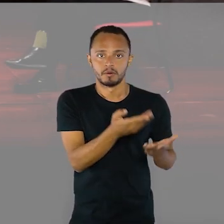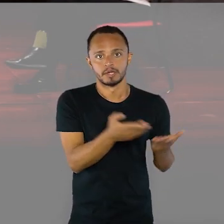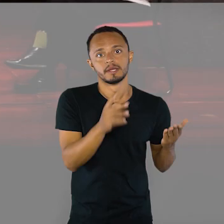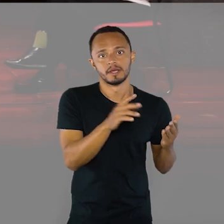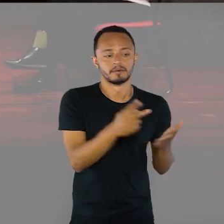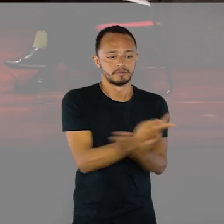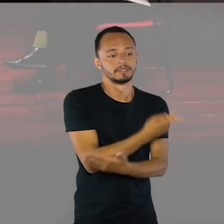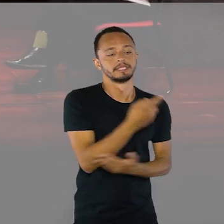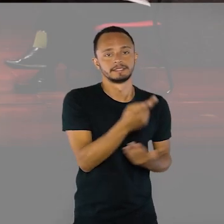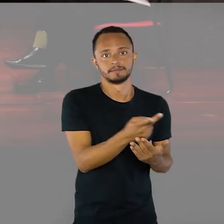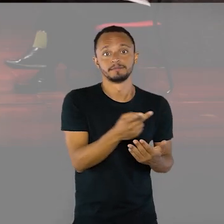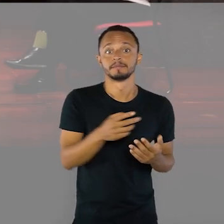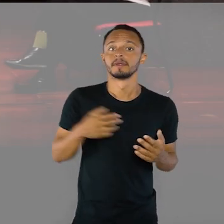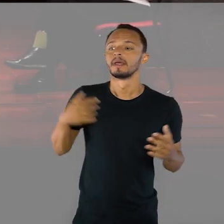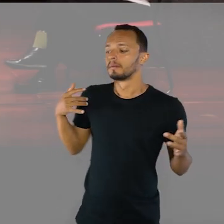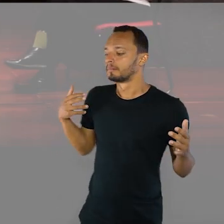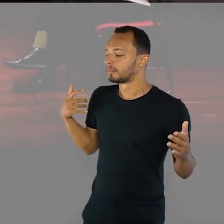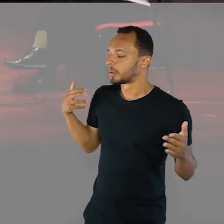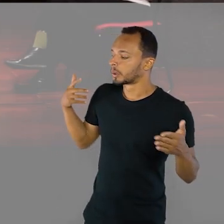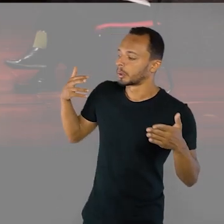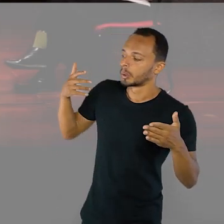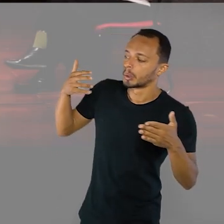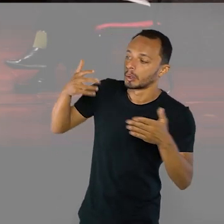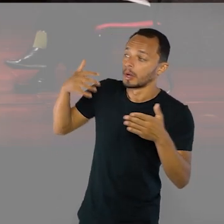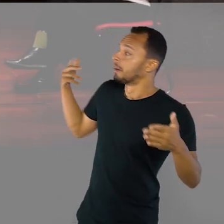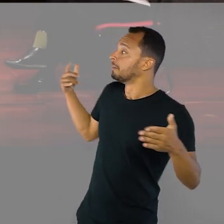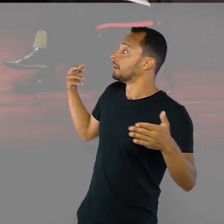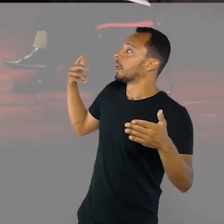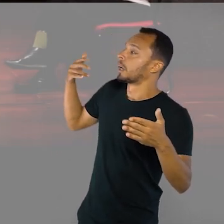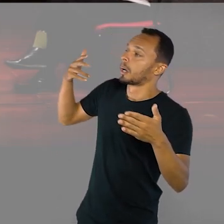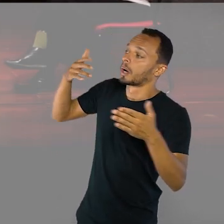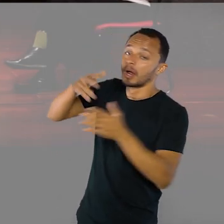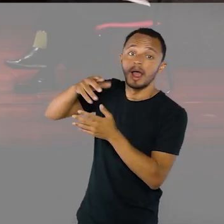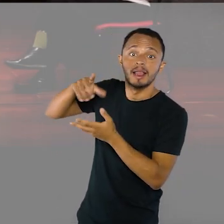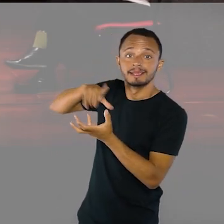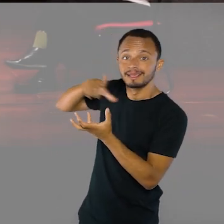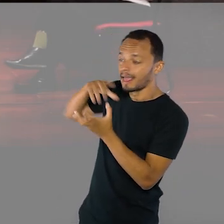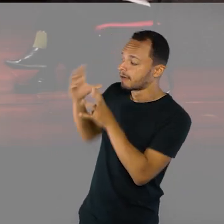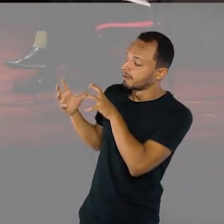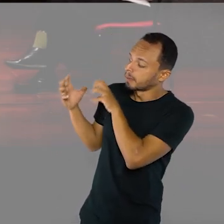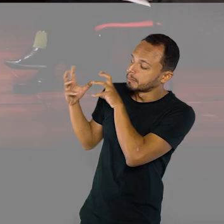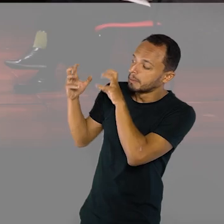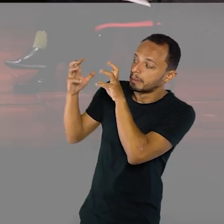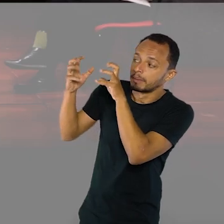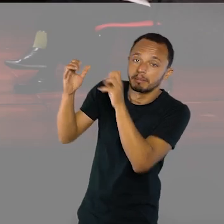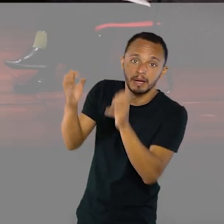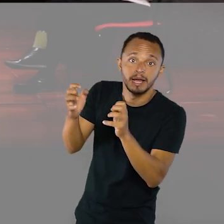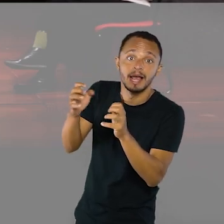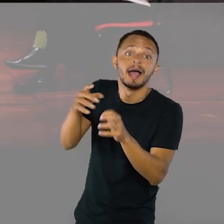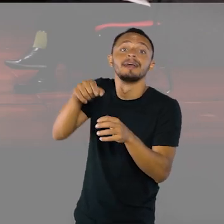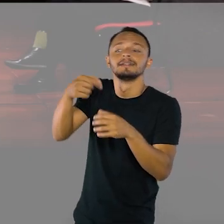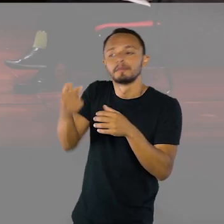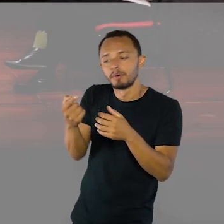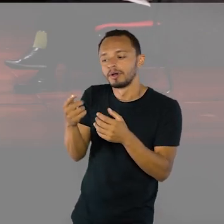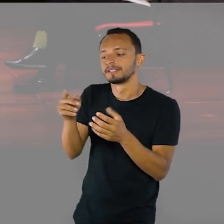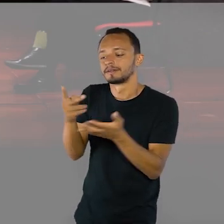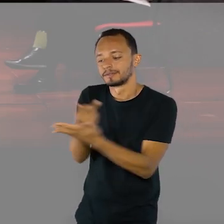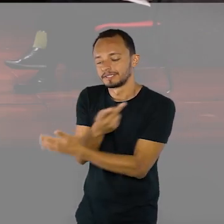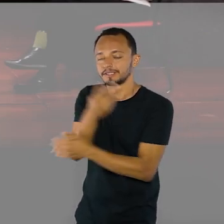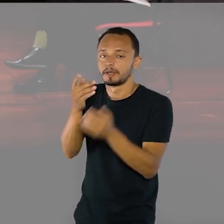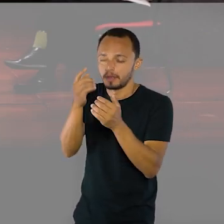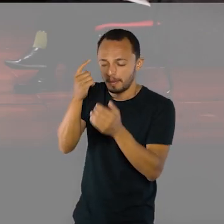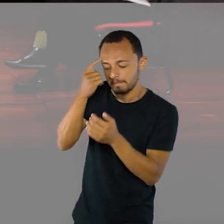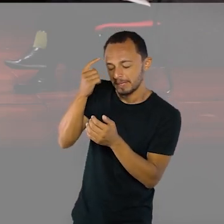1922, só depois da República que foi permitido pensar e criar outros imaginários, nos foi